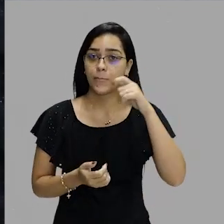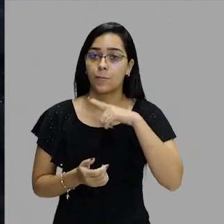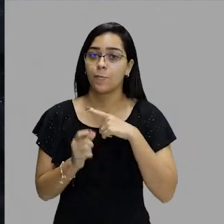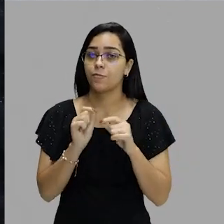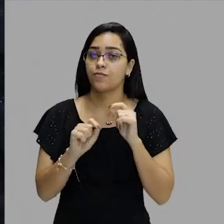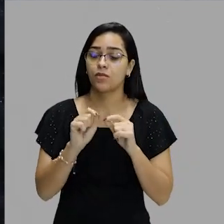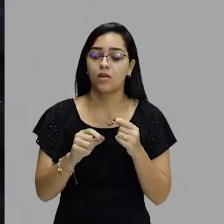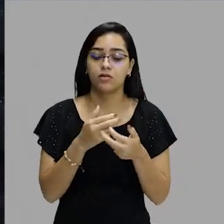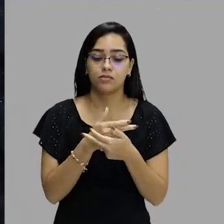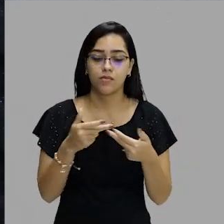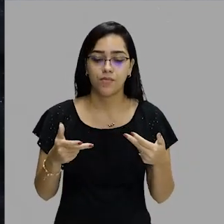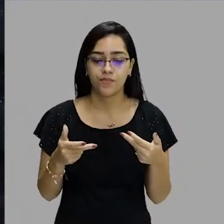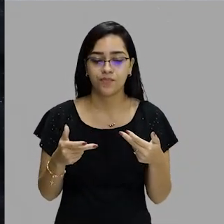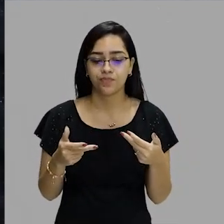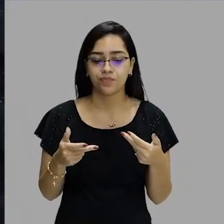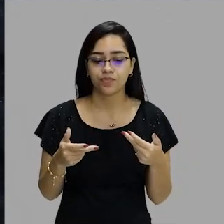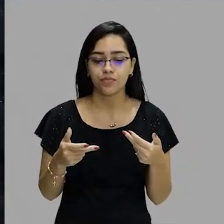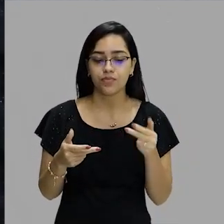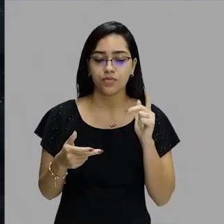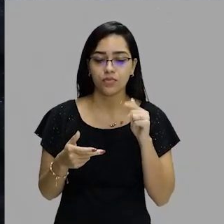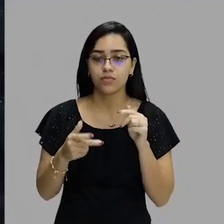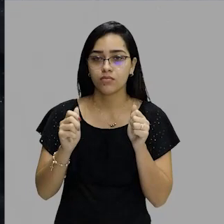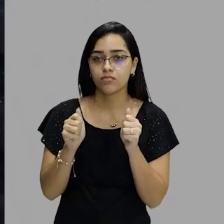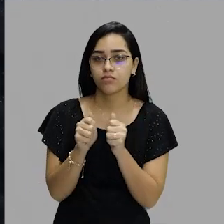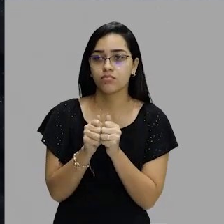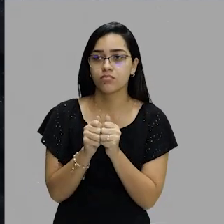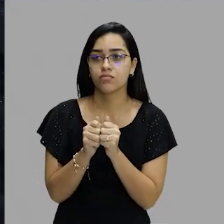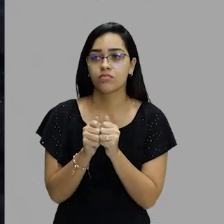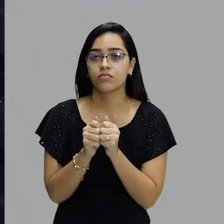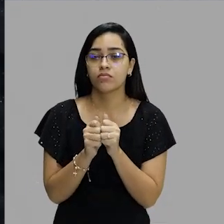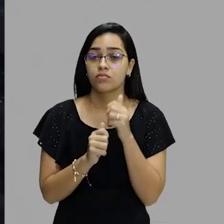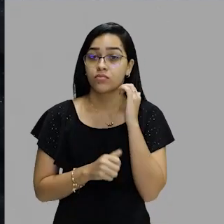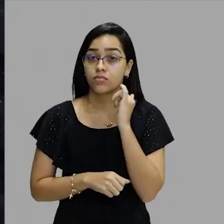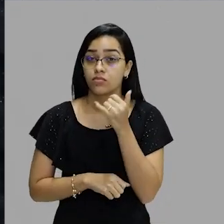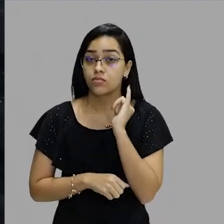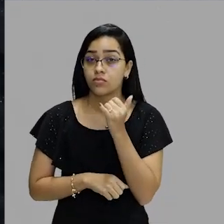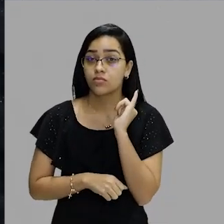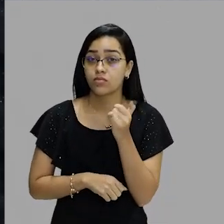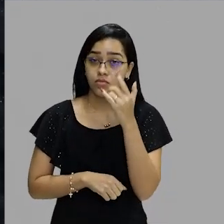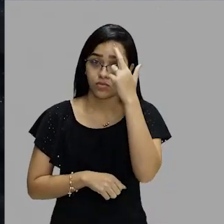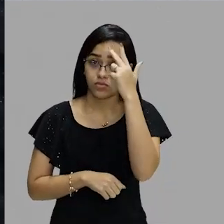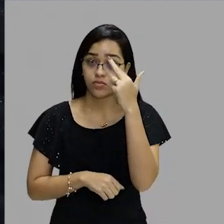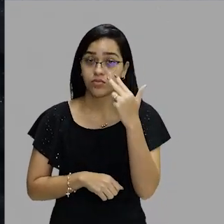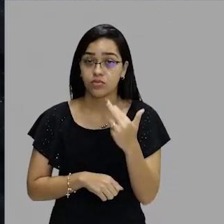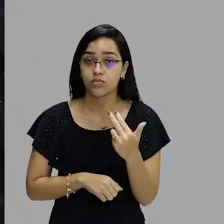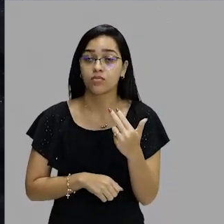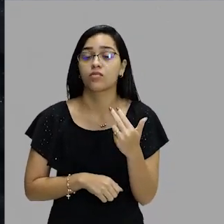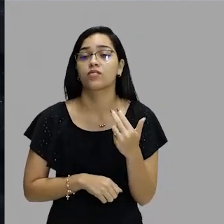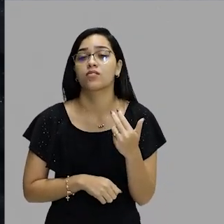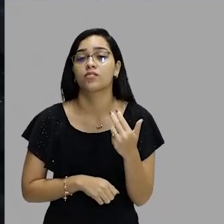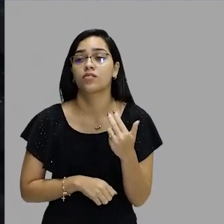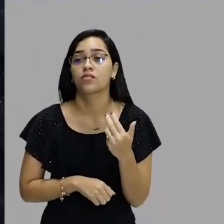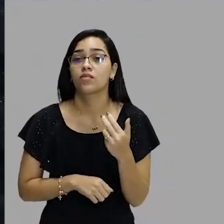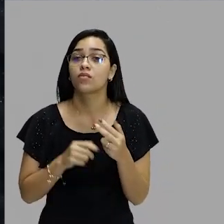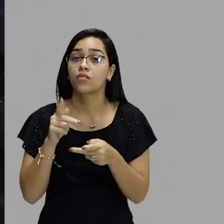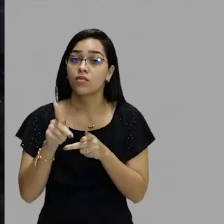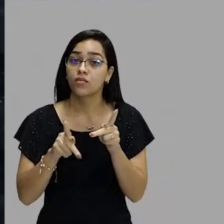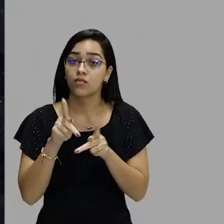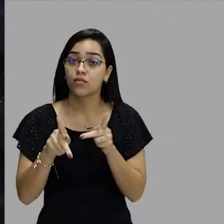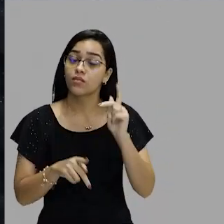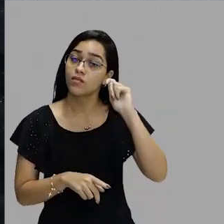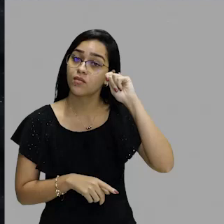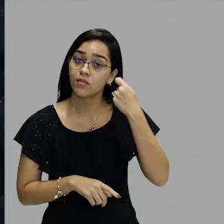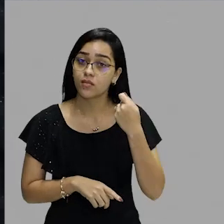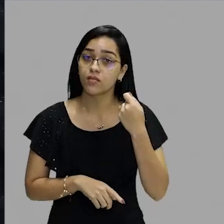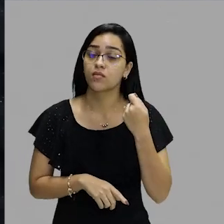uma série é uma coletânea, na verdade, de contos, de histórias do povo